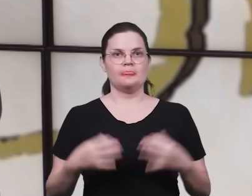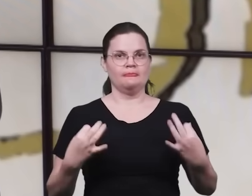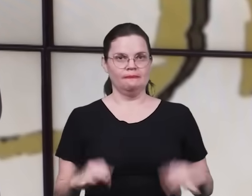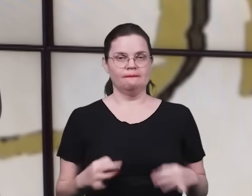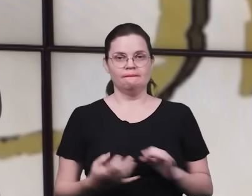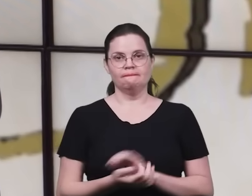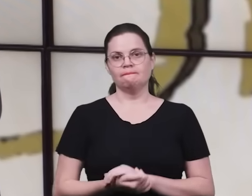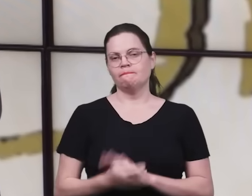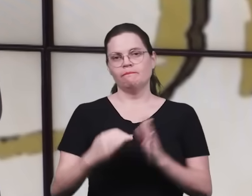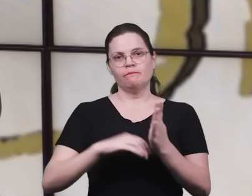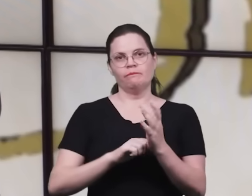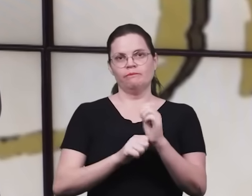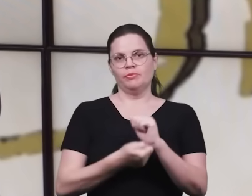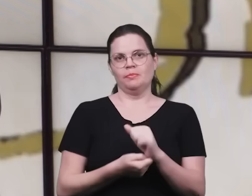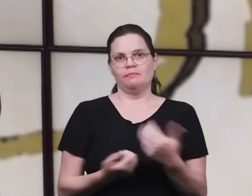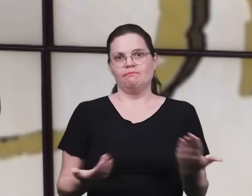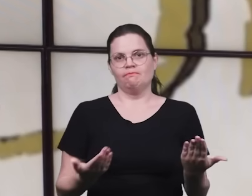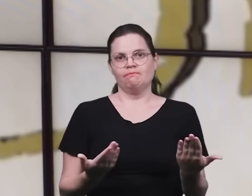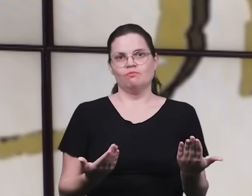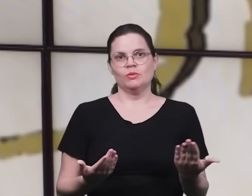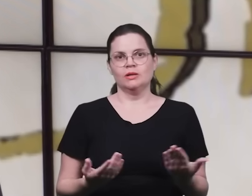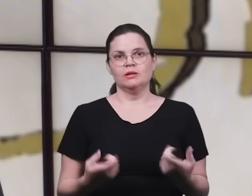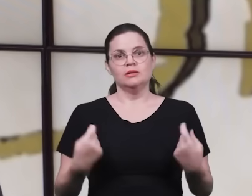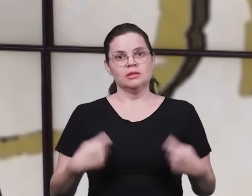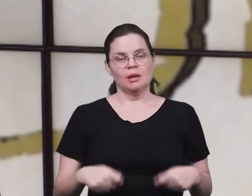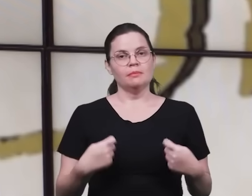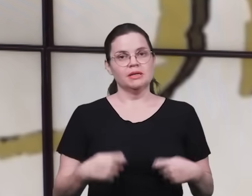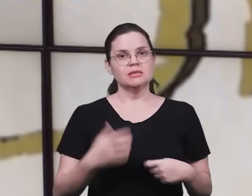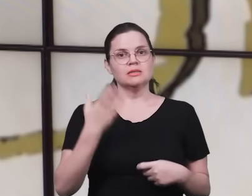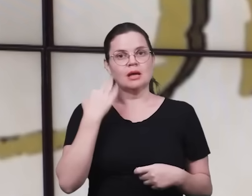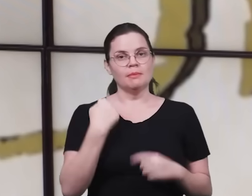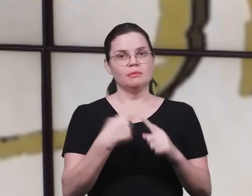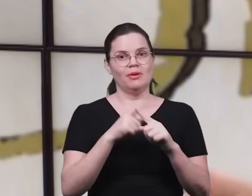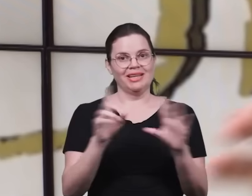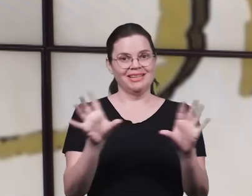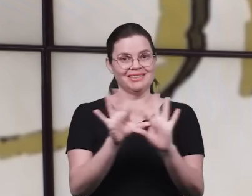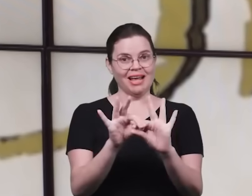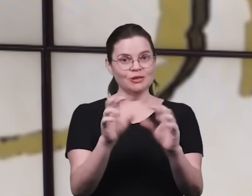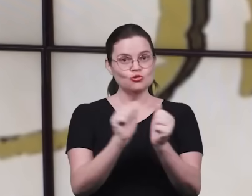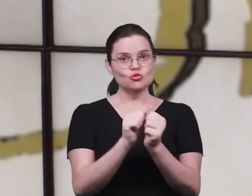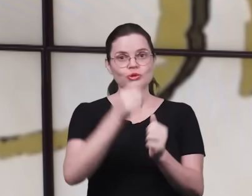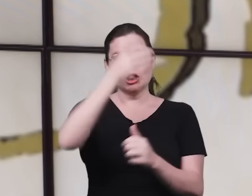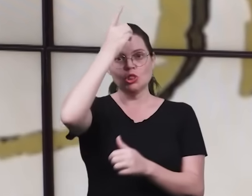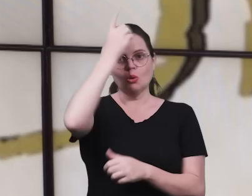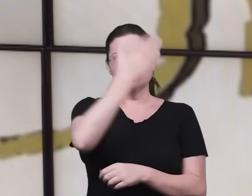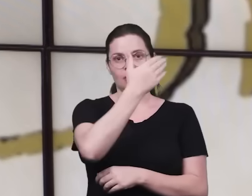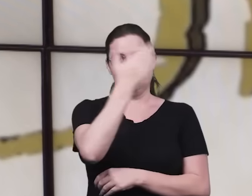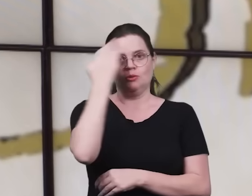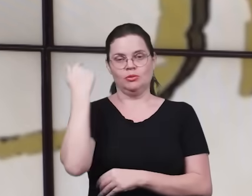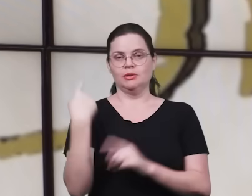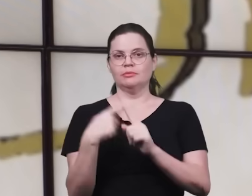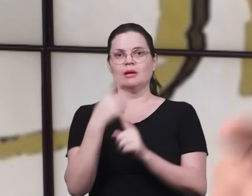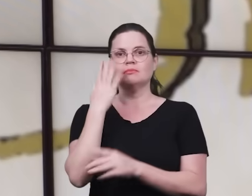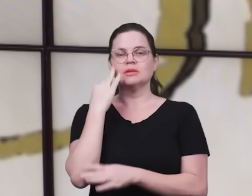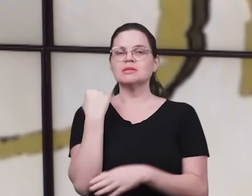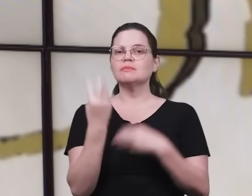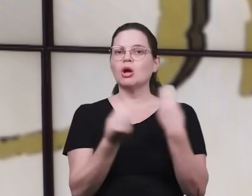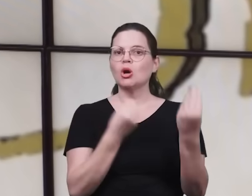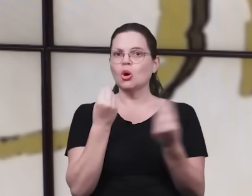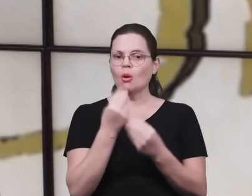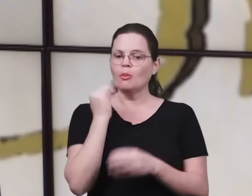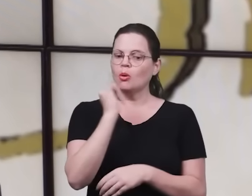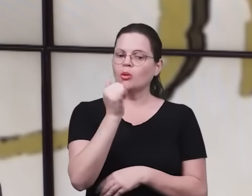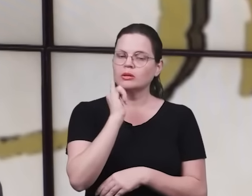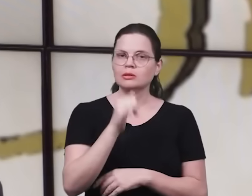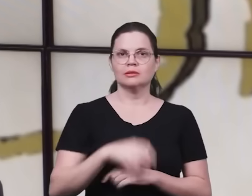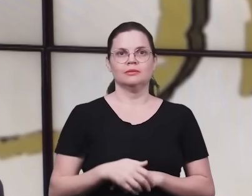não há... sempre preciso falar do dom de sabedoria. Você vai ter que saber usar bem esse conhecimento, de forma a alcançar aquela pessoa.